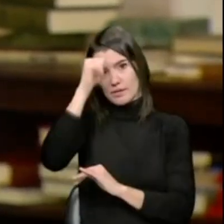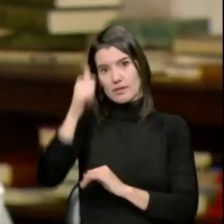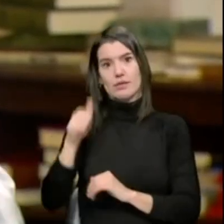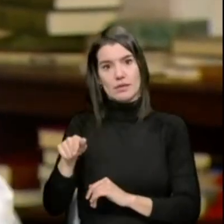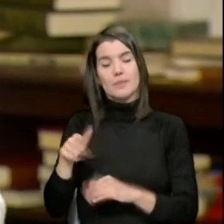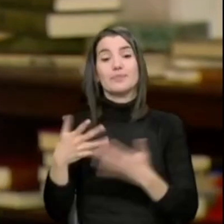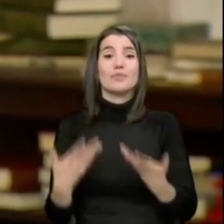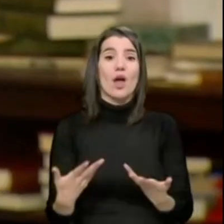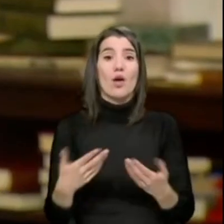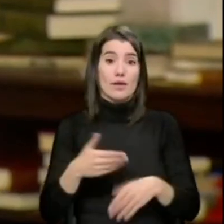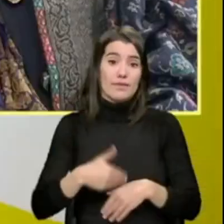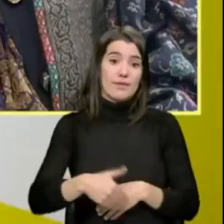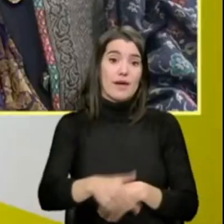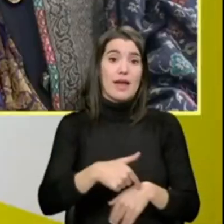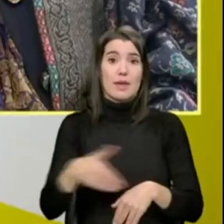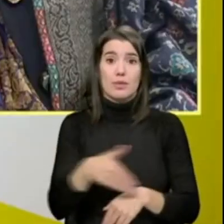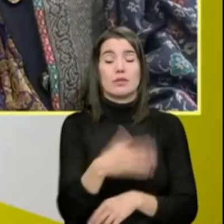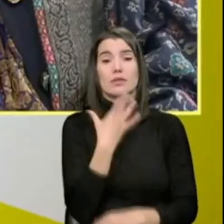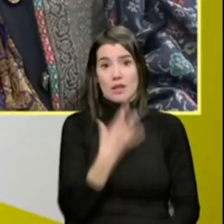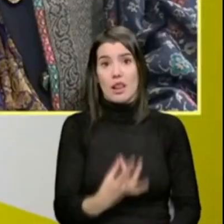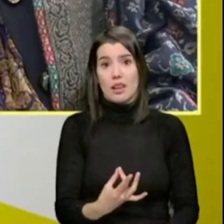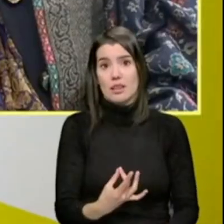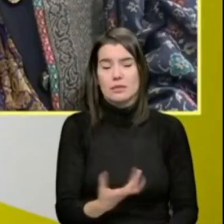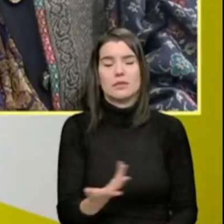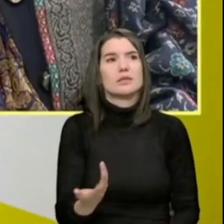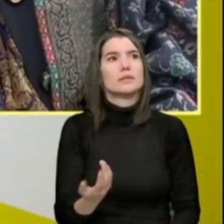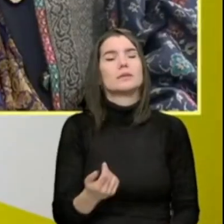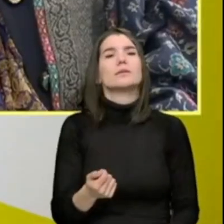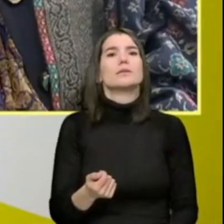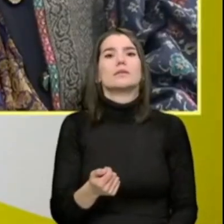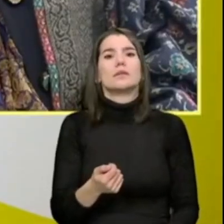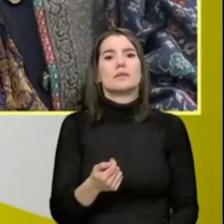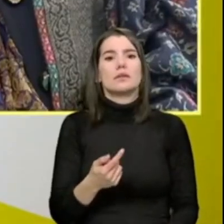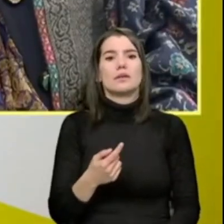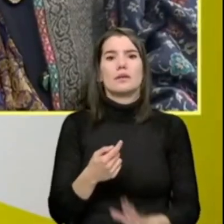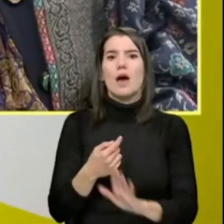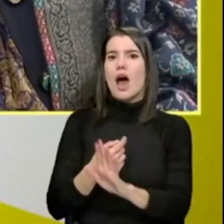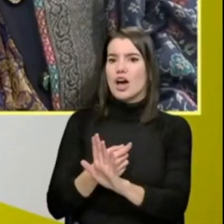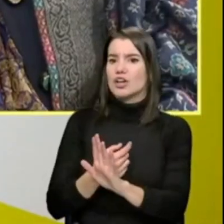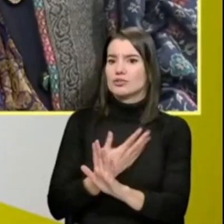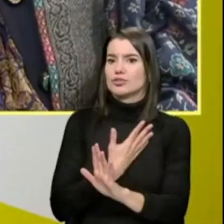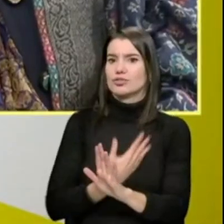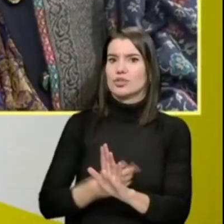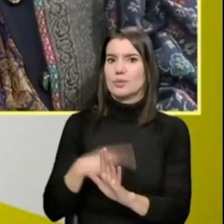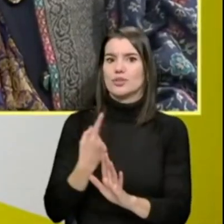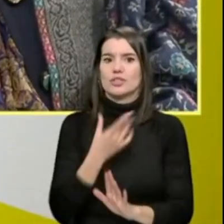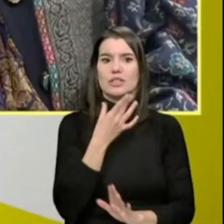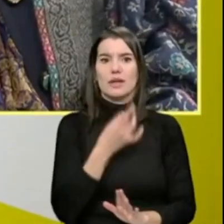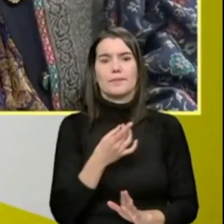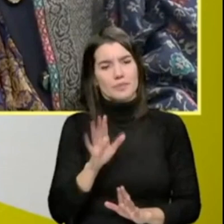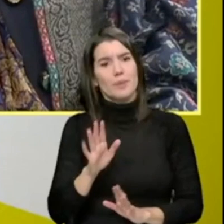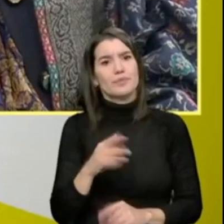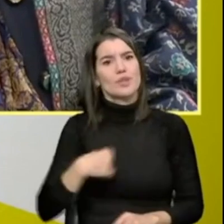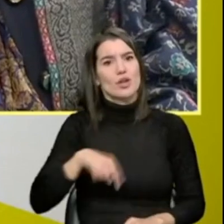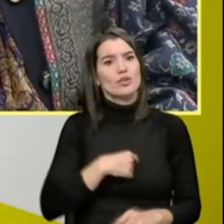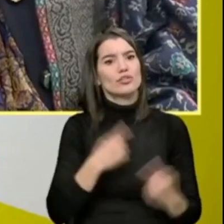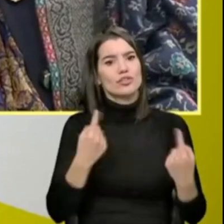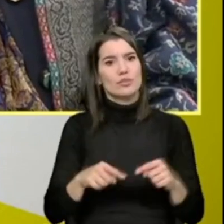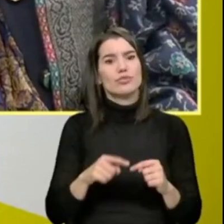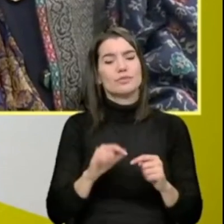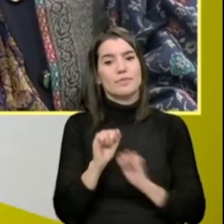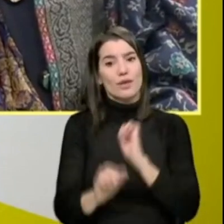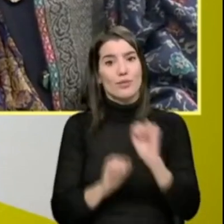agora estamos a chegar à época do Natal, e nós temos... Já vamos depois do Natal. Mas nós temos casos em que os